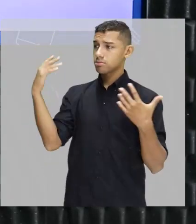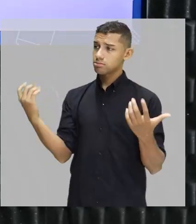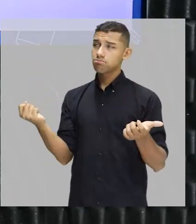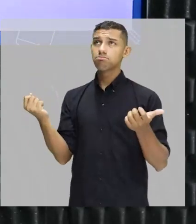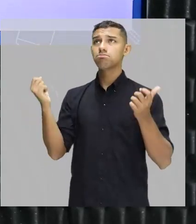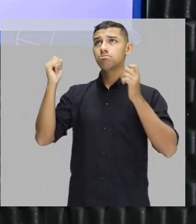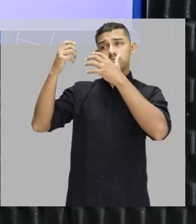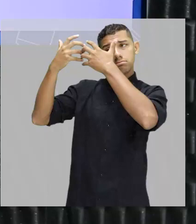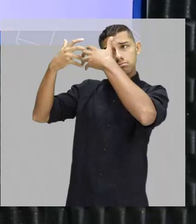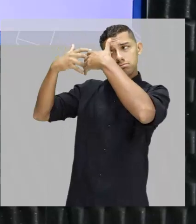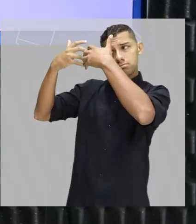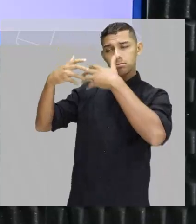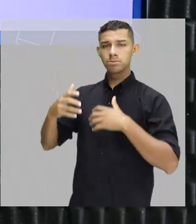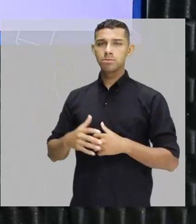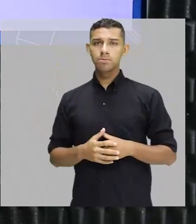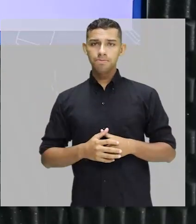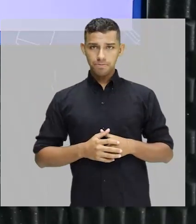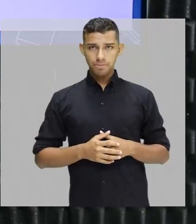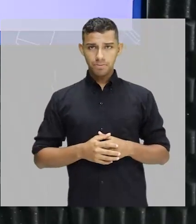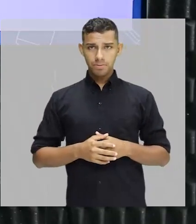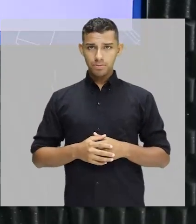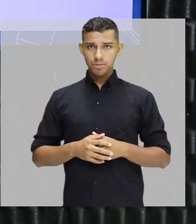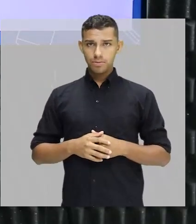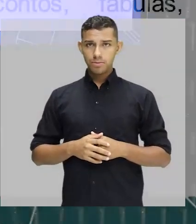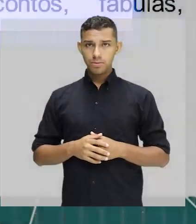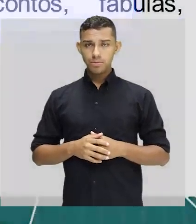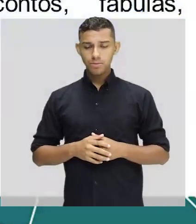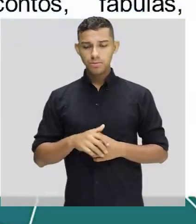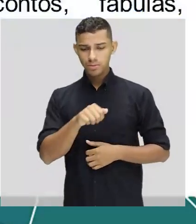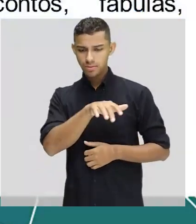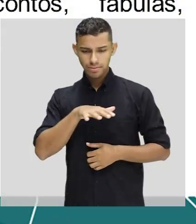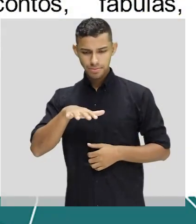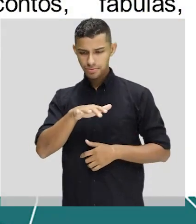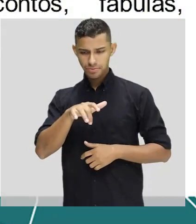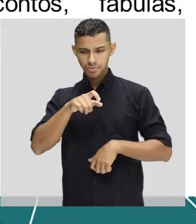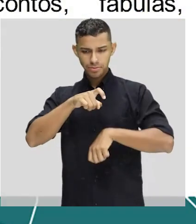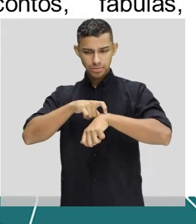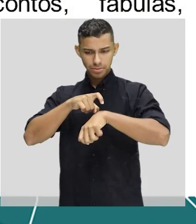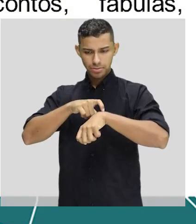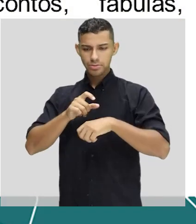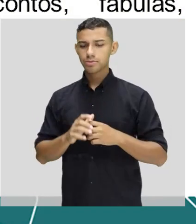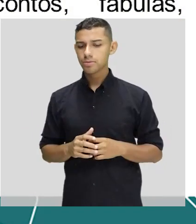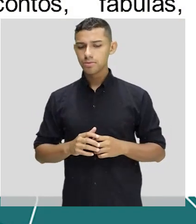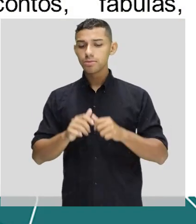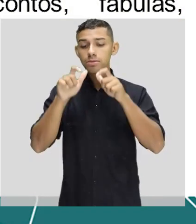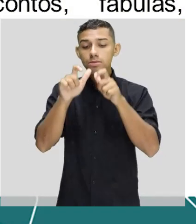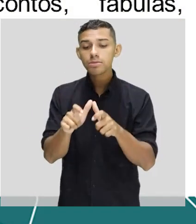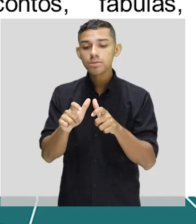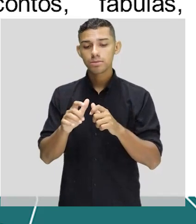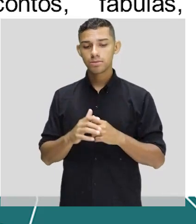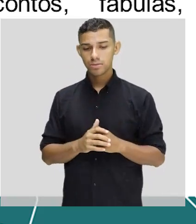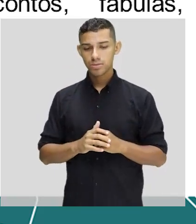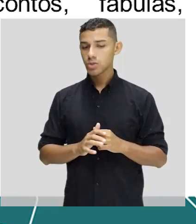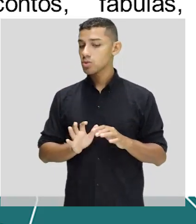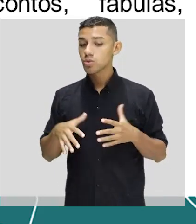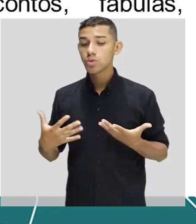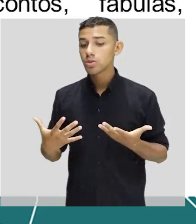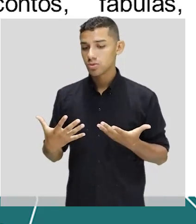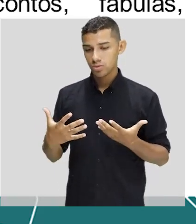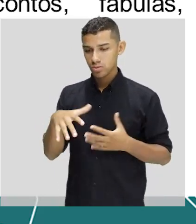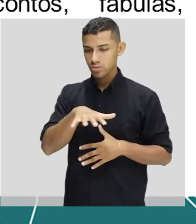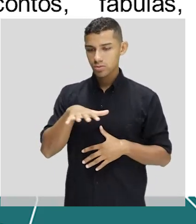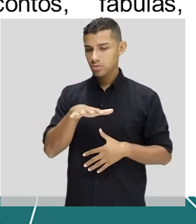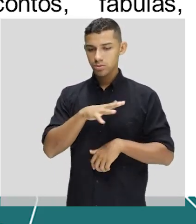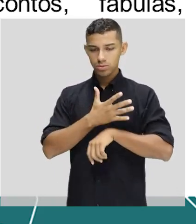apenas imaginários. O espaço e o tempo, onde e quando passam as